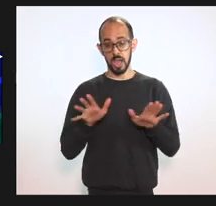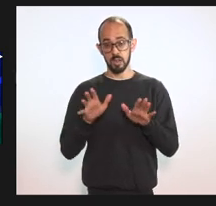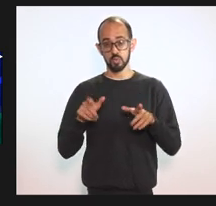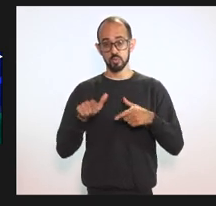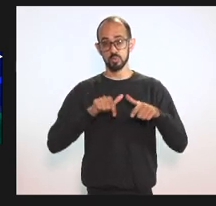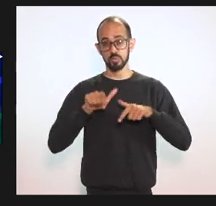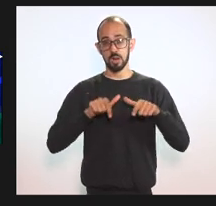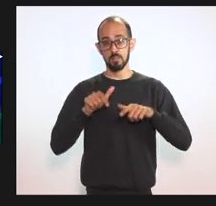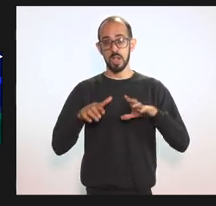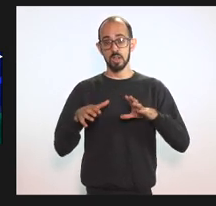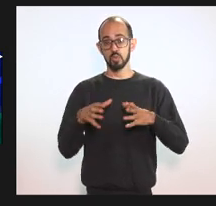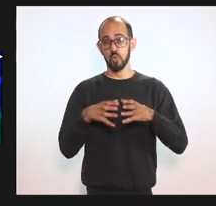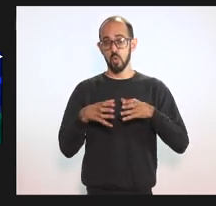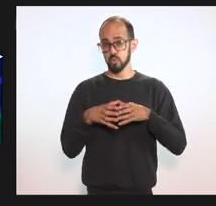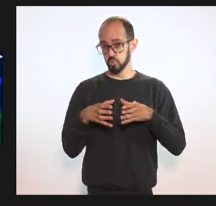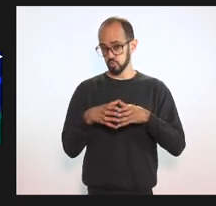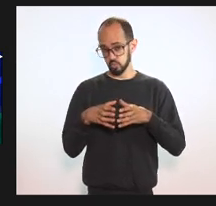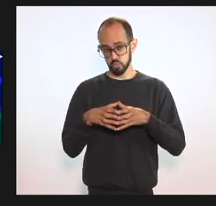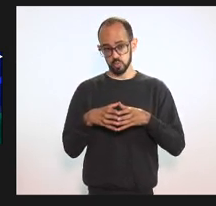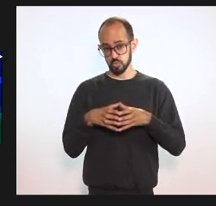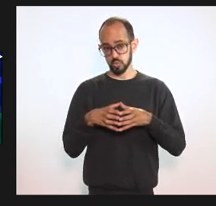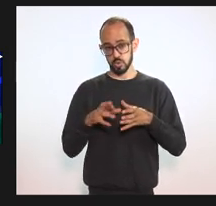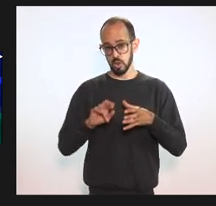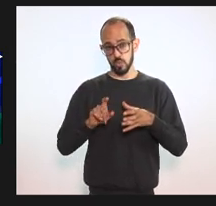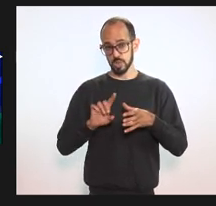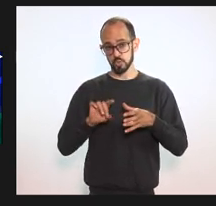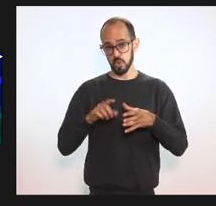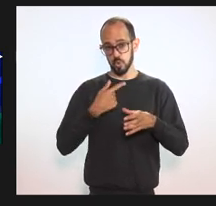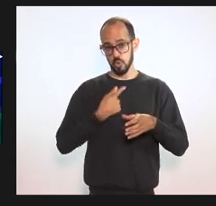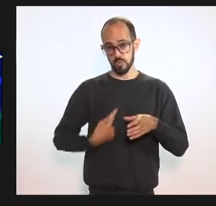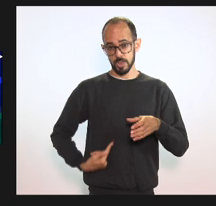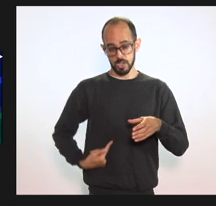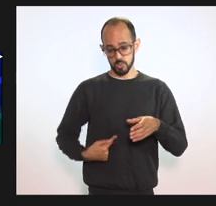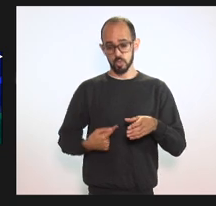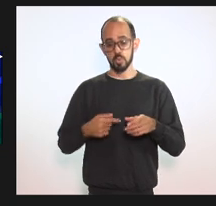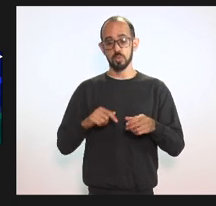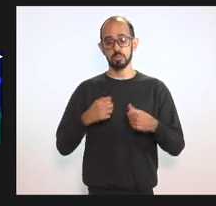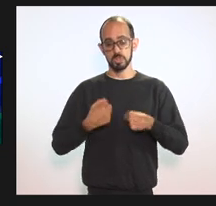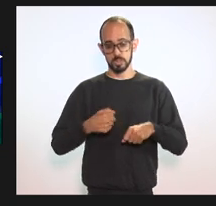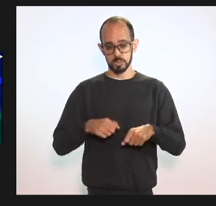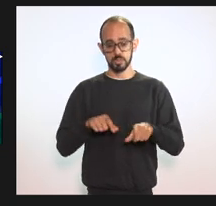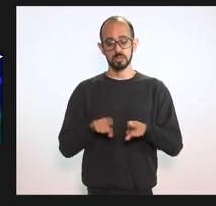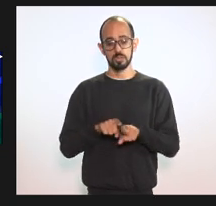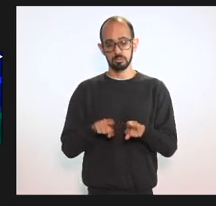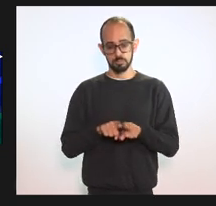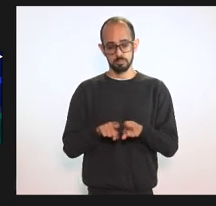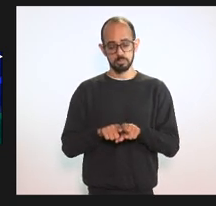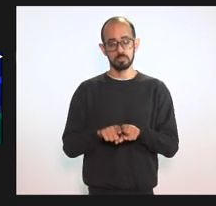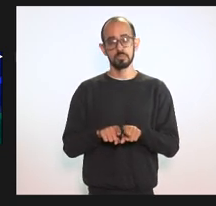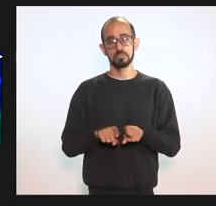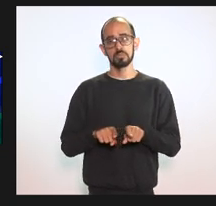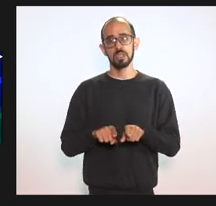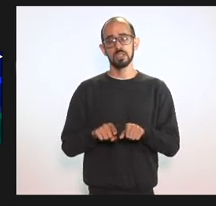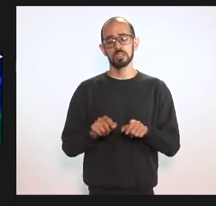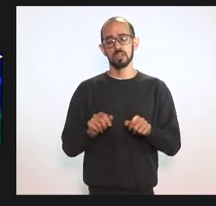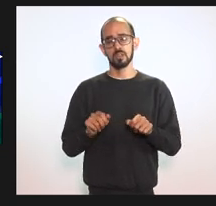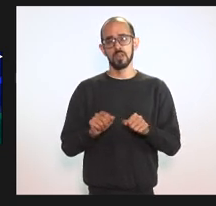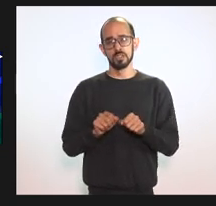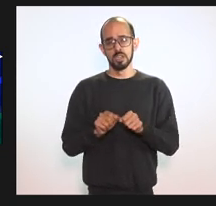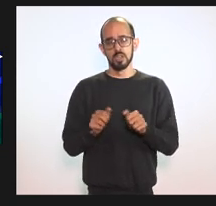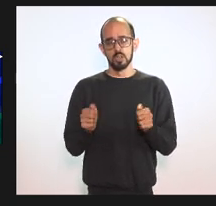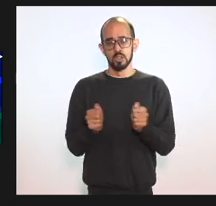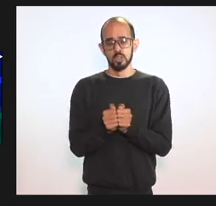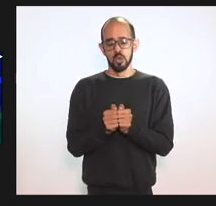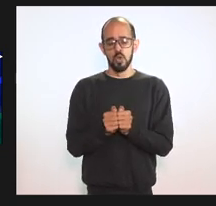que não pode ser feito somente pelo Governador precisa ser feito com as autoridades